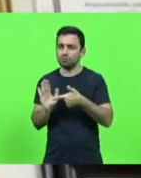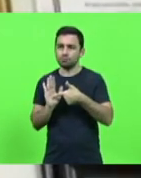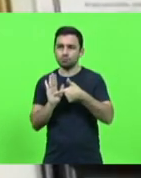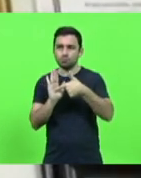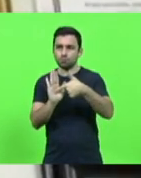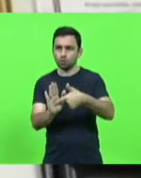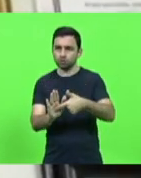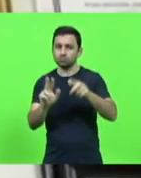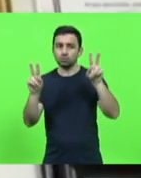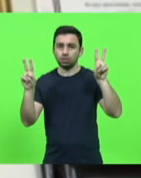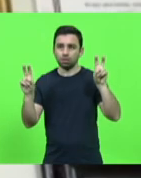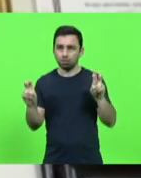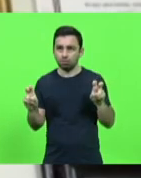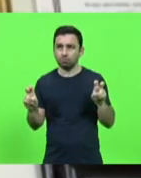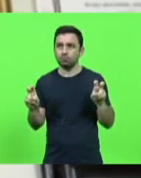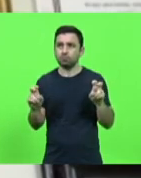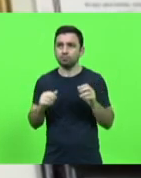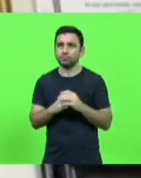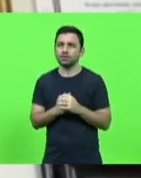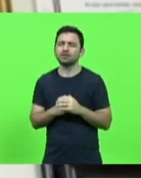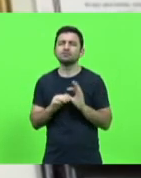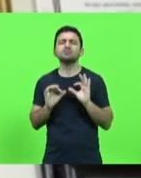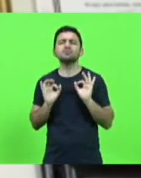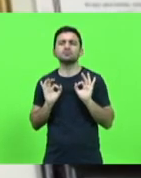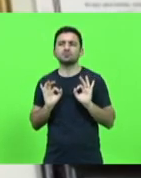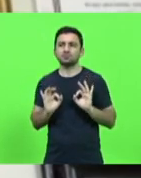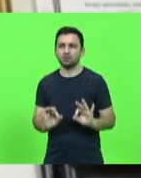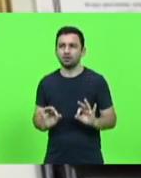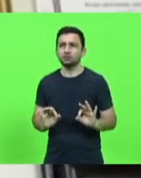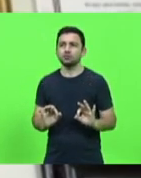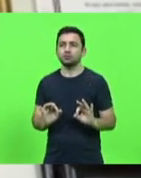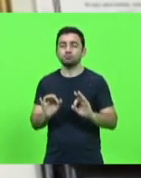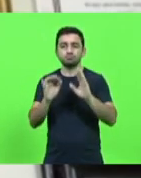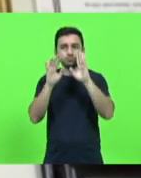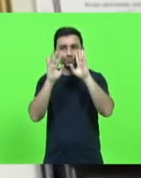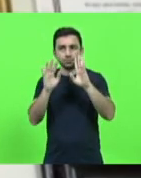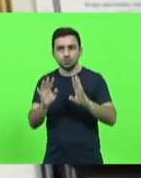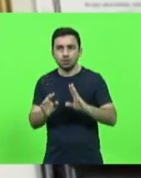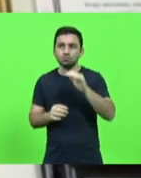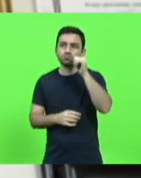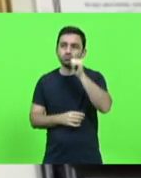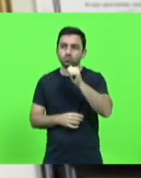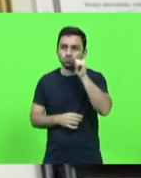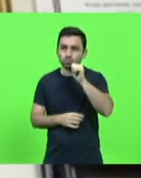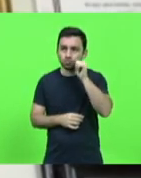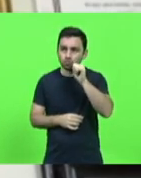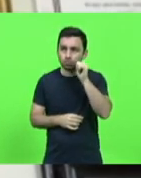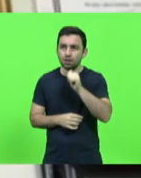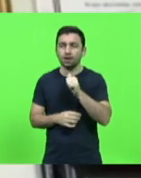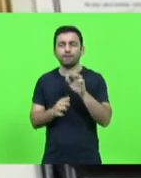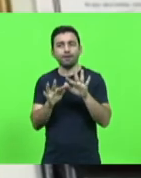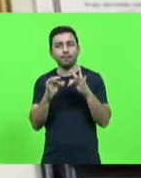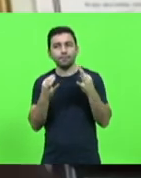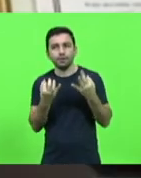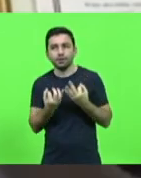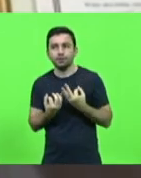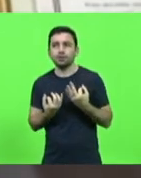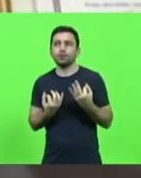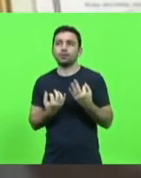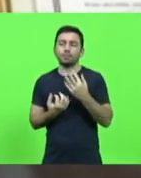levantar essa temática e, com certeza, chamar aqui as mulheres, os pais, as mães,